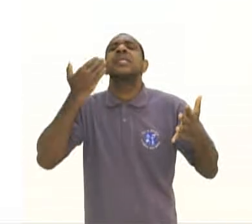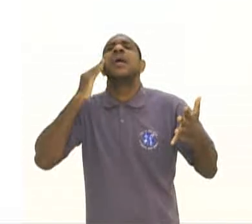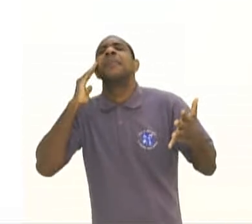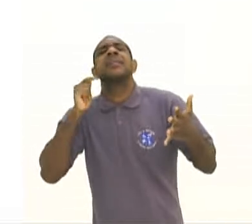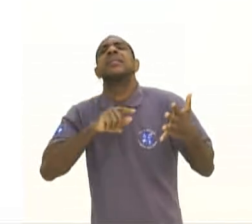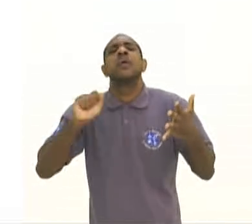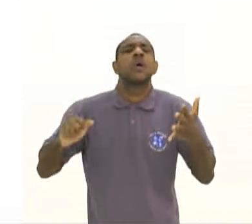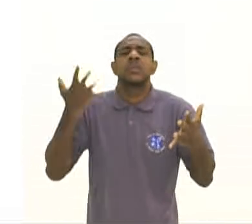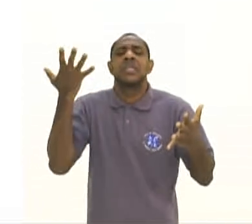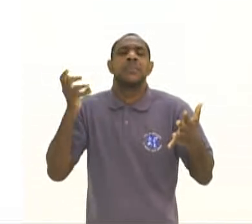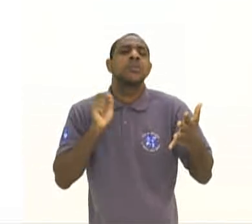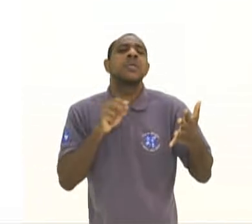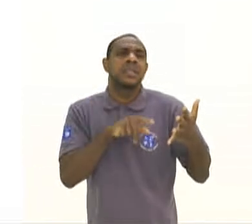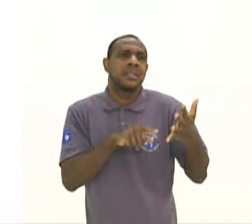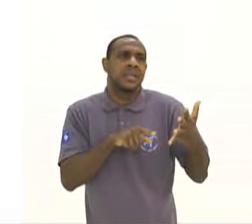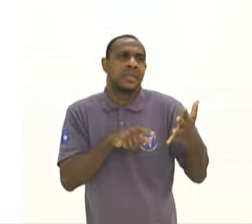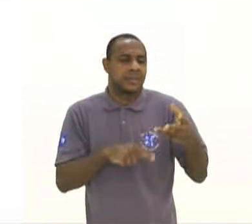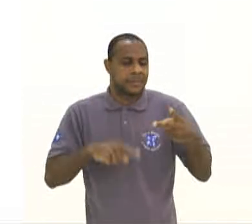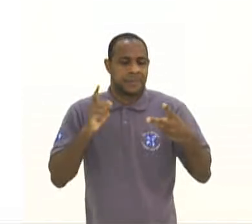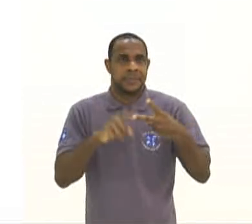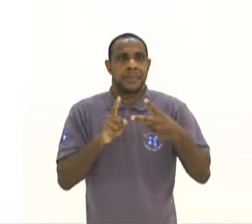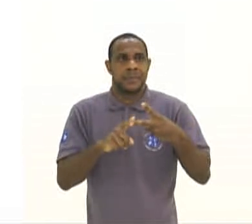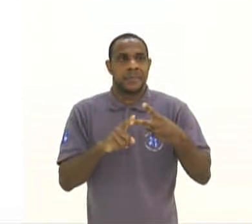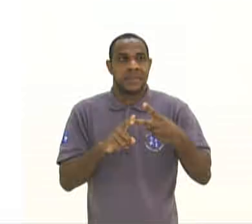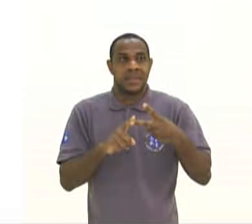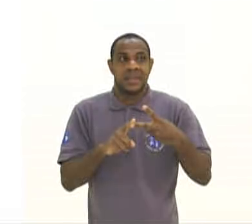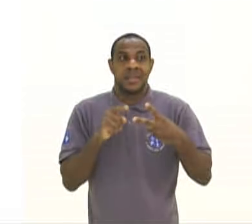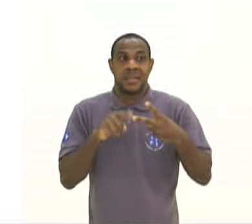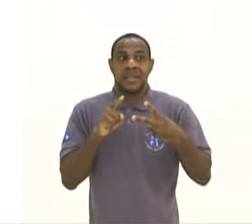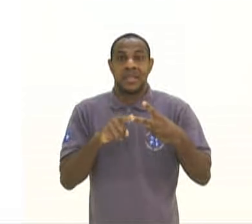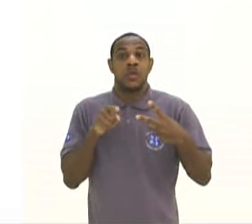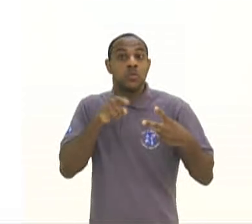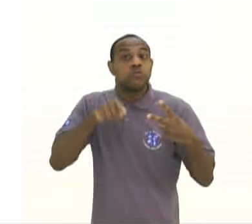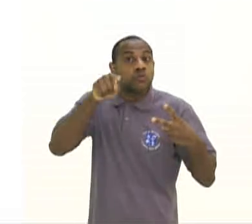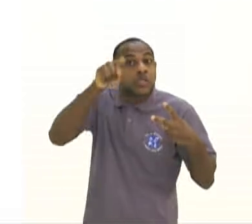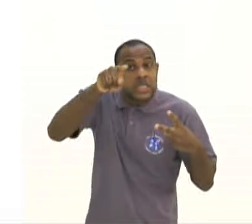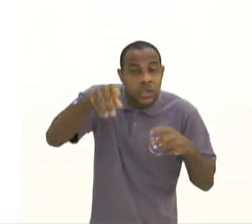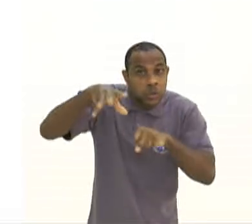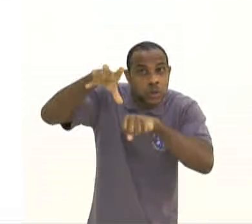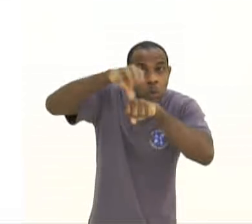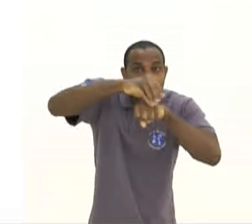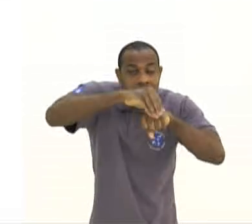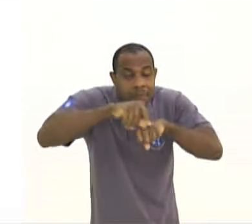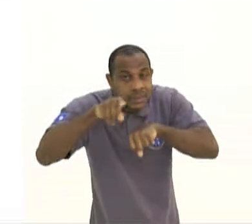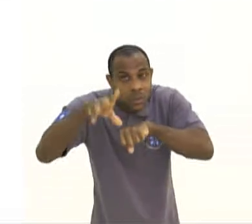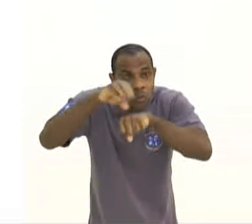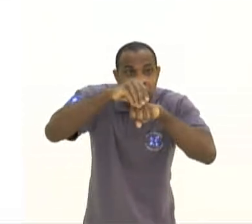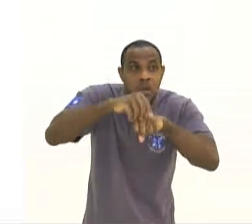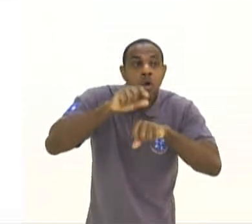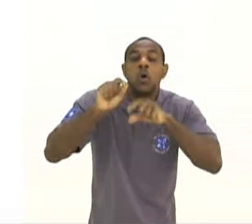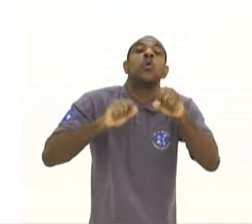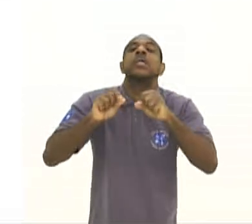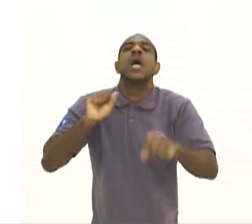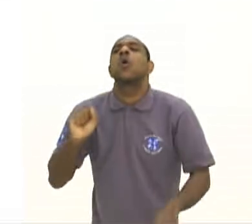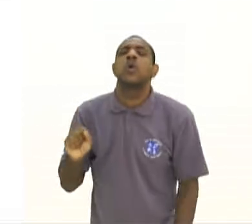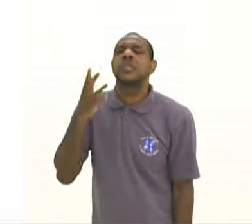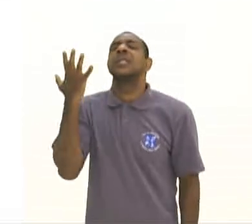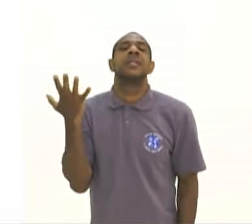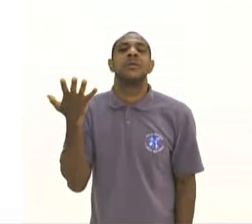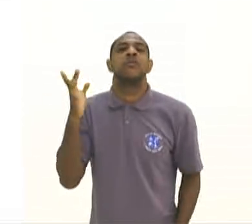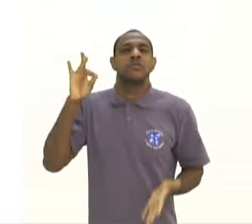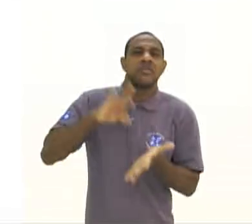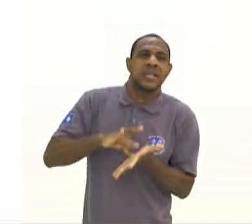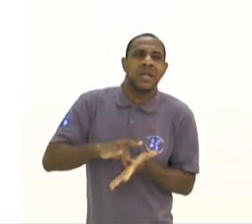do acontecimento? Segunda pergunta. Baseado nos seus conhecimentos, criança, o que realmente aconteceu?